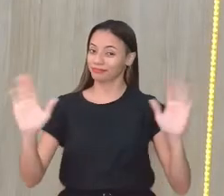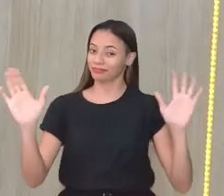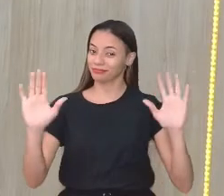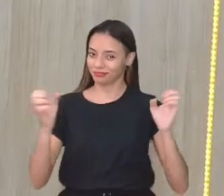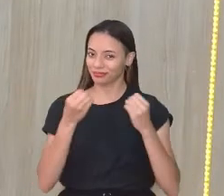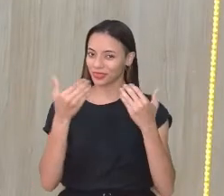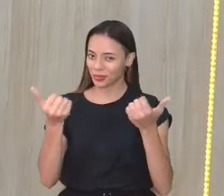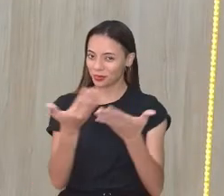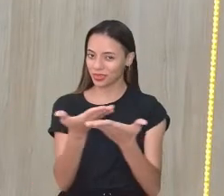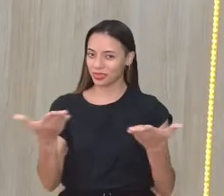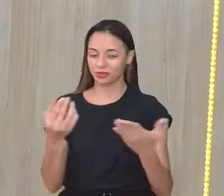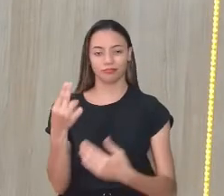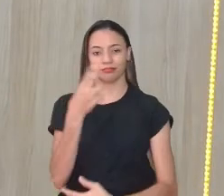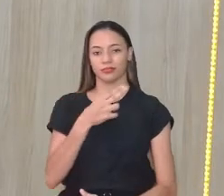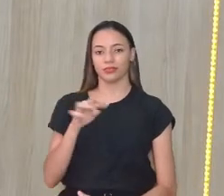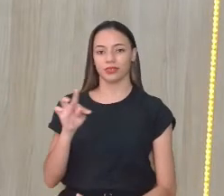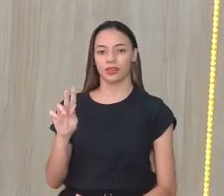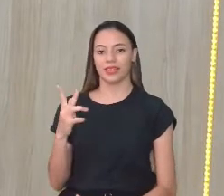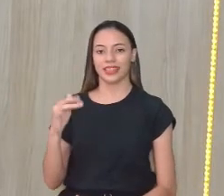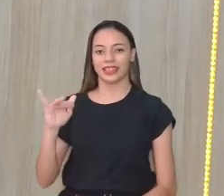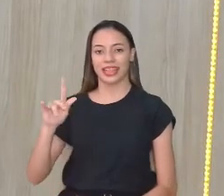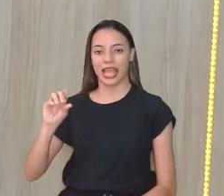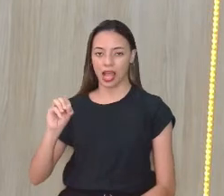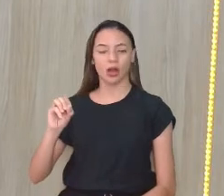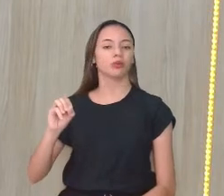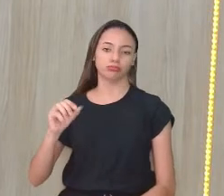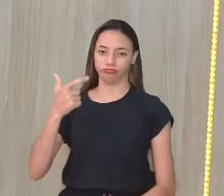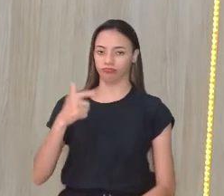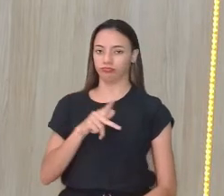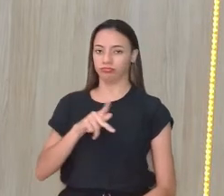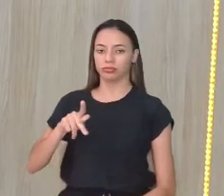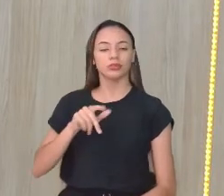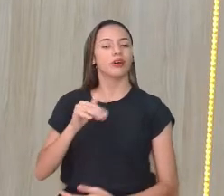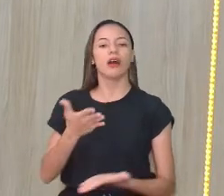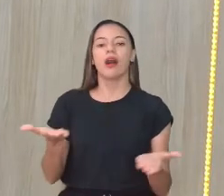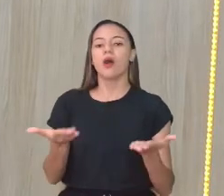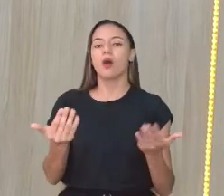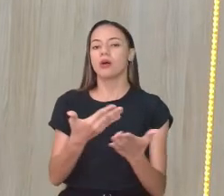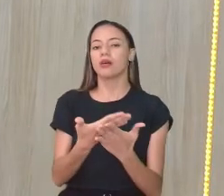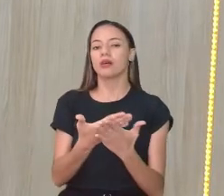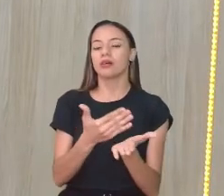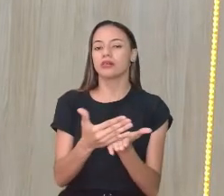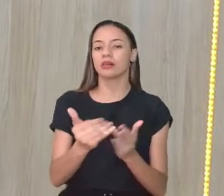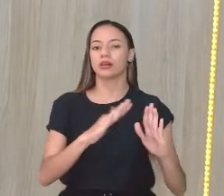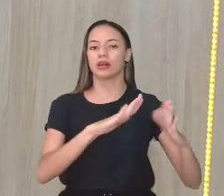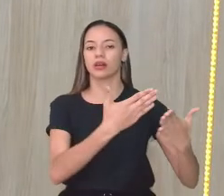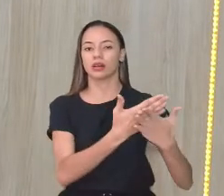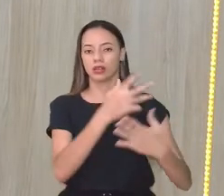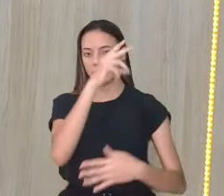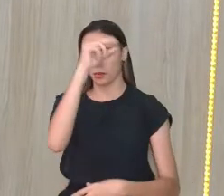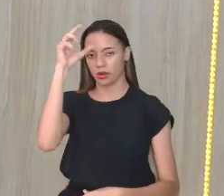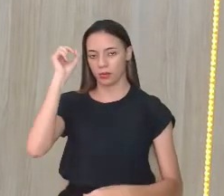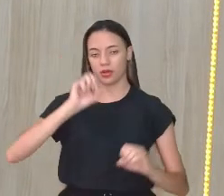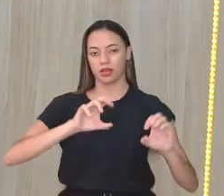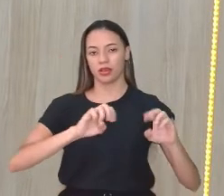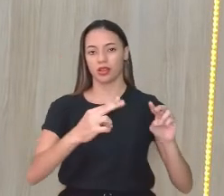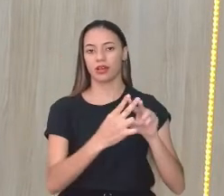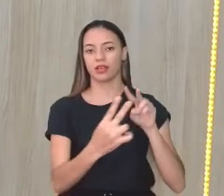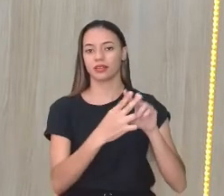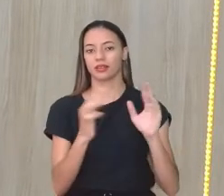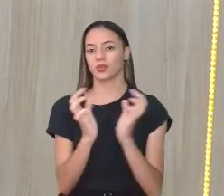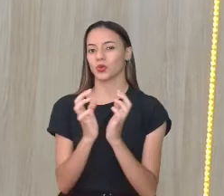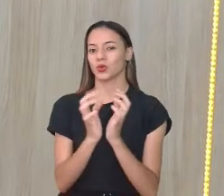Olá pessoal, tudo bem? Eu me chamo professor Tiago e estamos iniciando mais uma aula da Escola Municipal para Aulas Digitais do